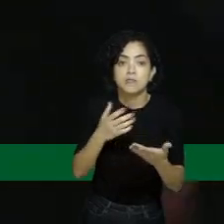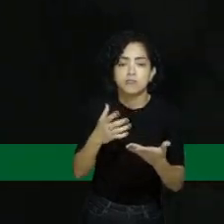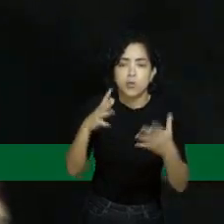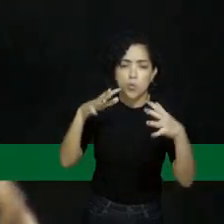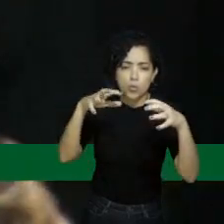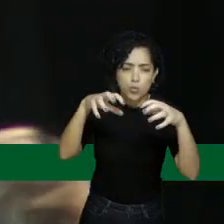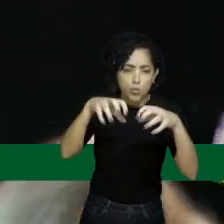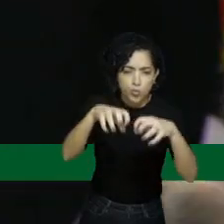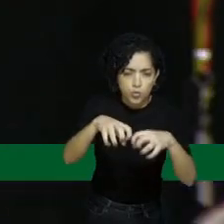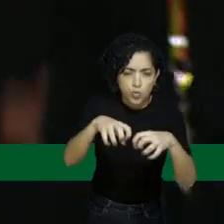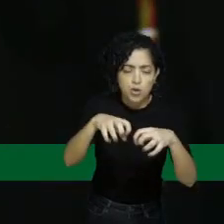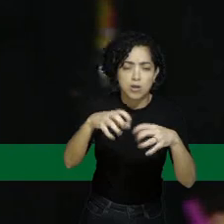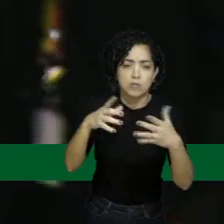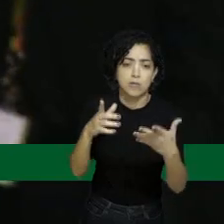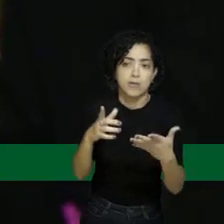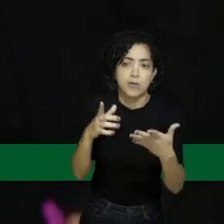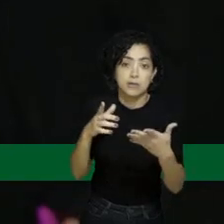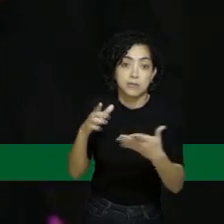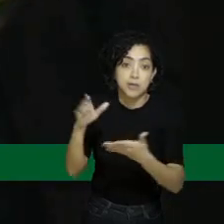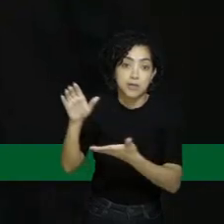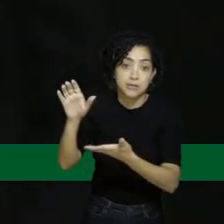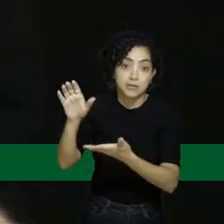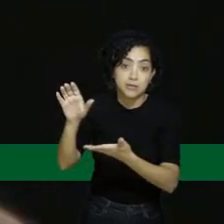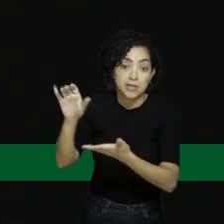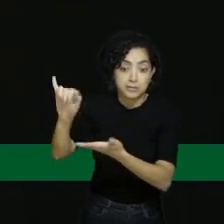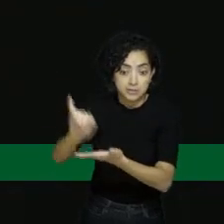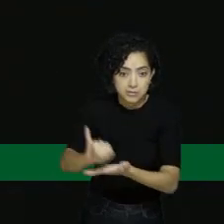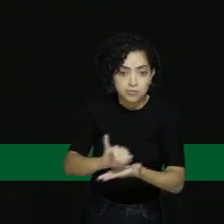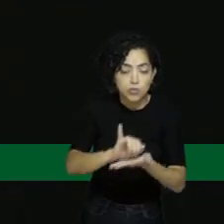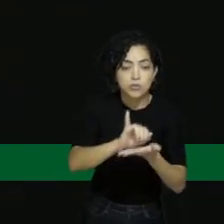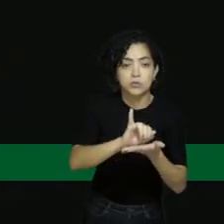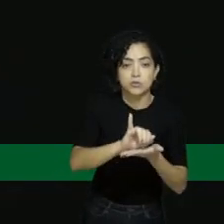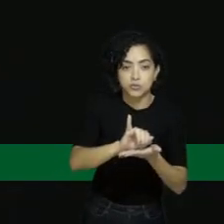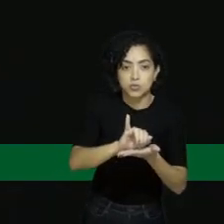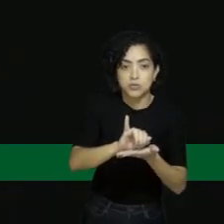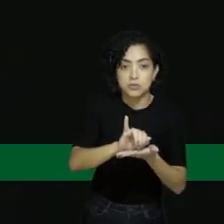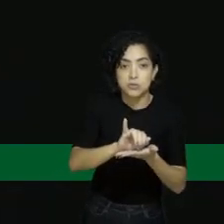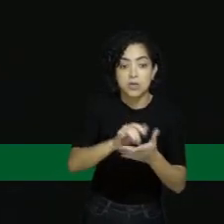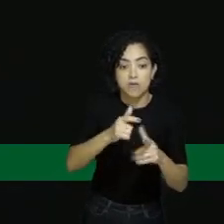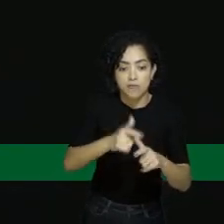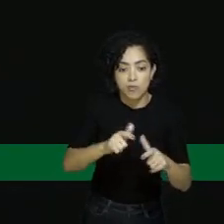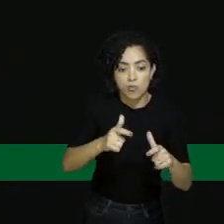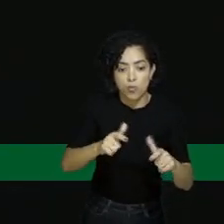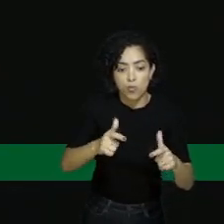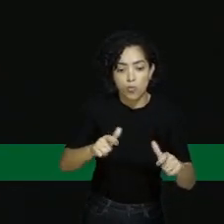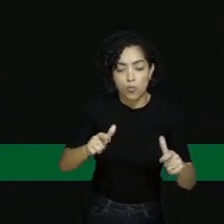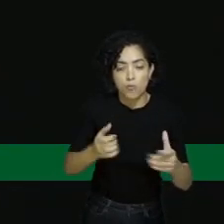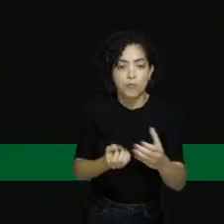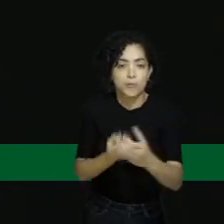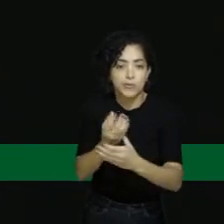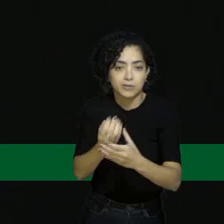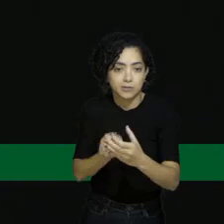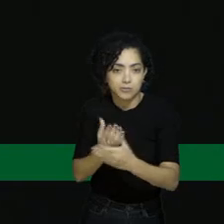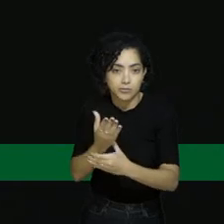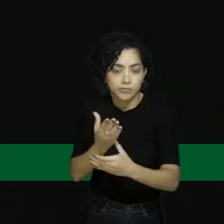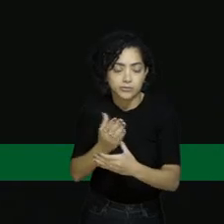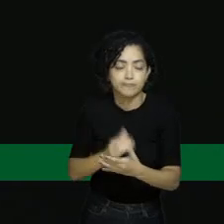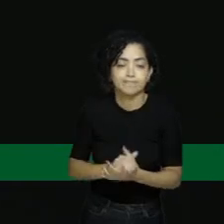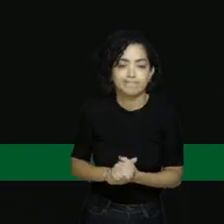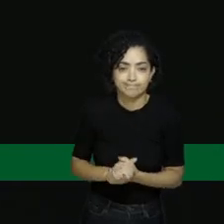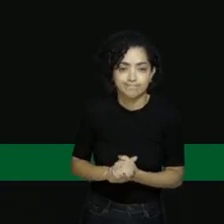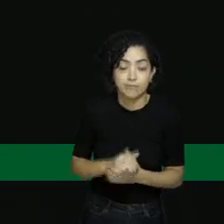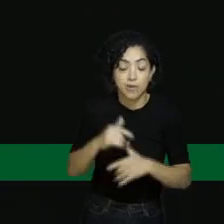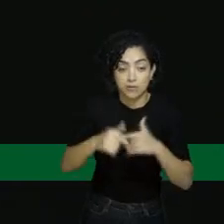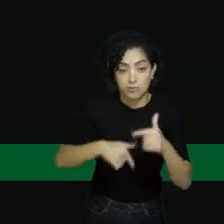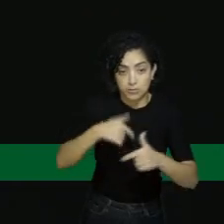por conta de importações de leite, é um dos poucos estados que vem aumentando a produção de leite. Então, essa